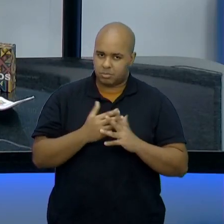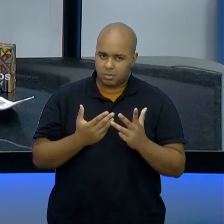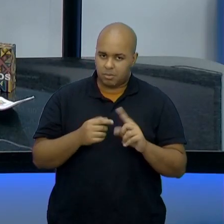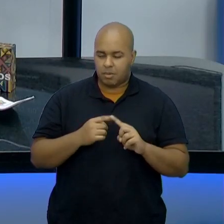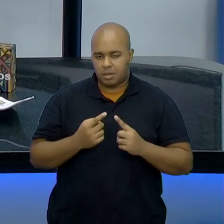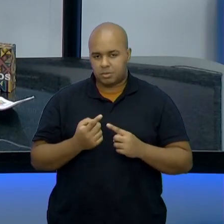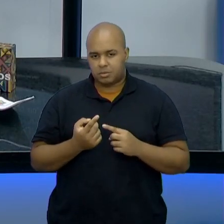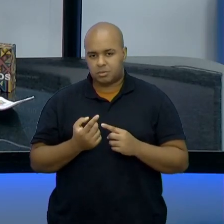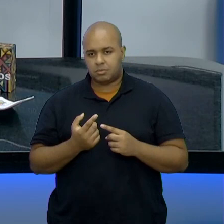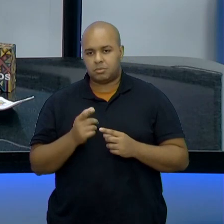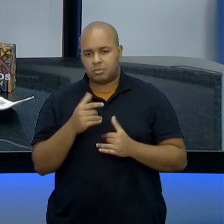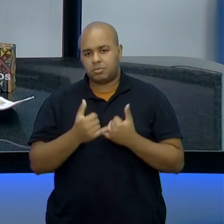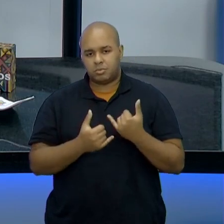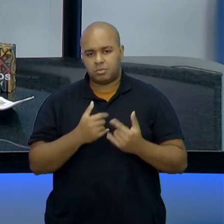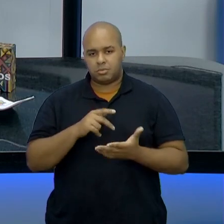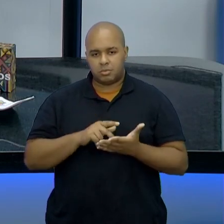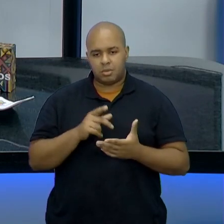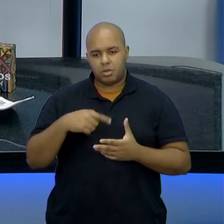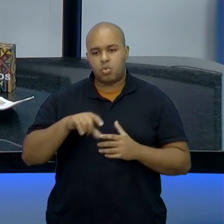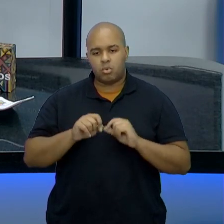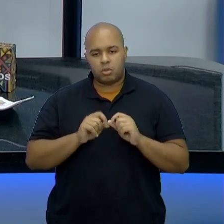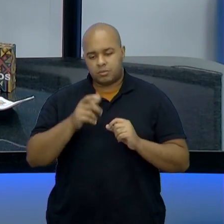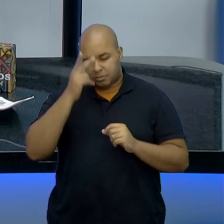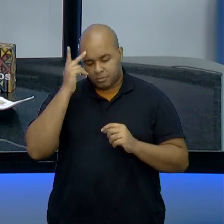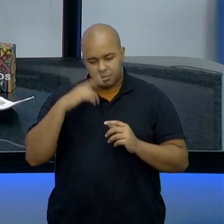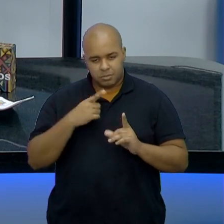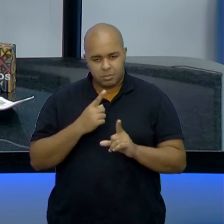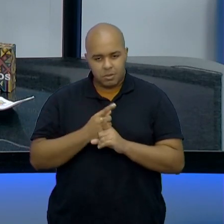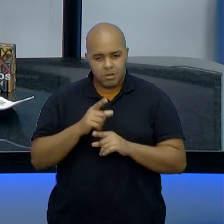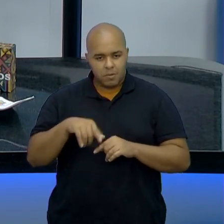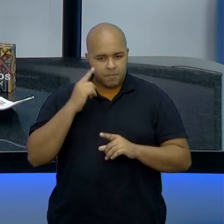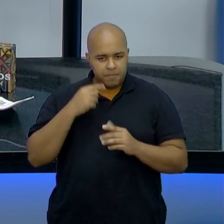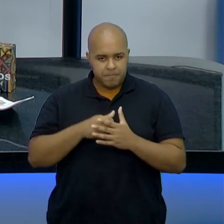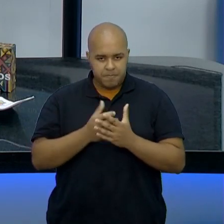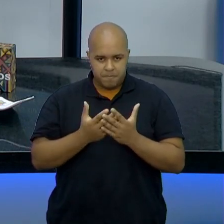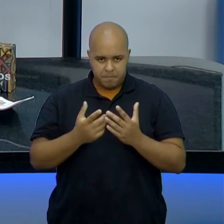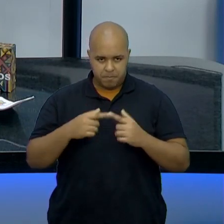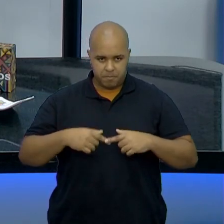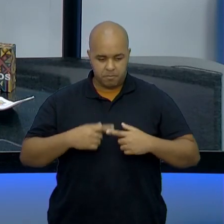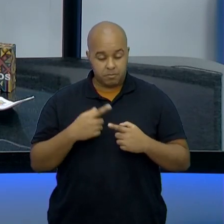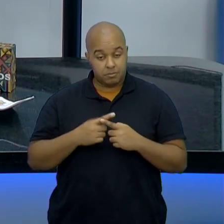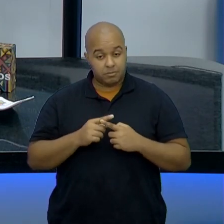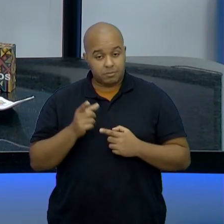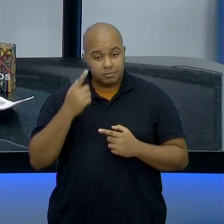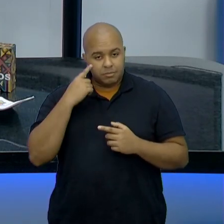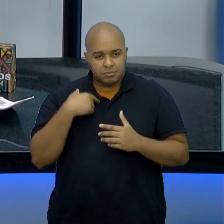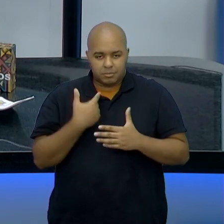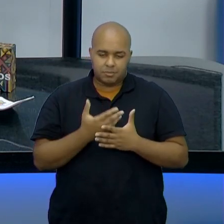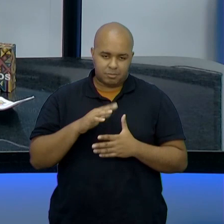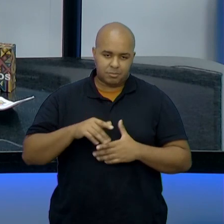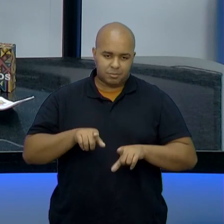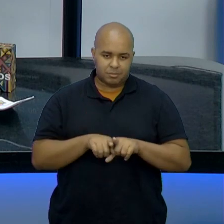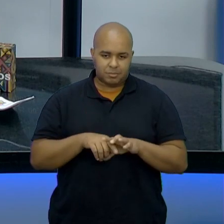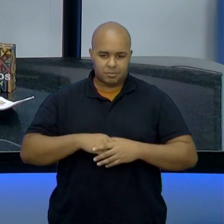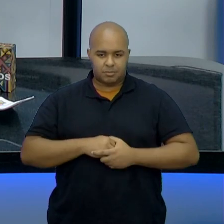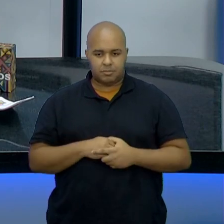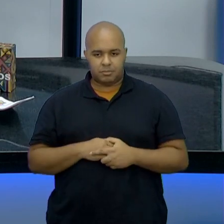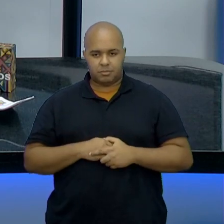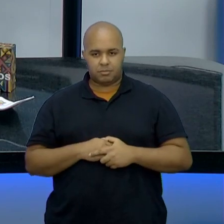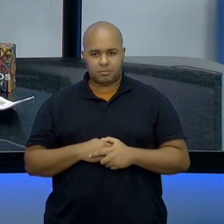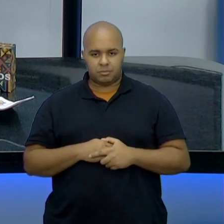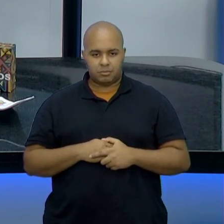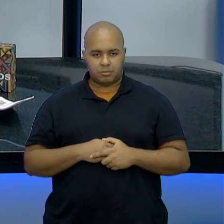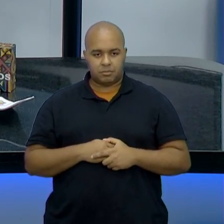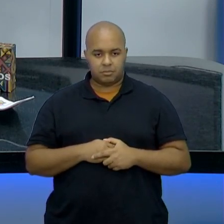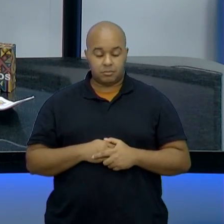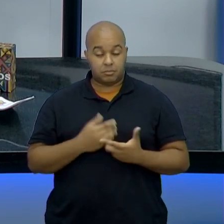Mas aí, no jogo original, o que o jogador vai encontrar são as cartas, porque fica mais barato também. E